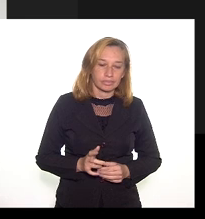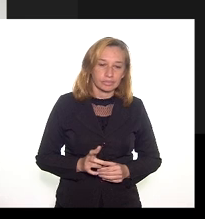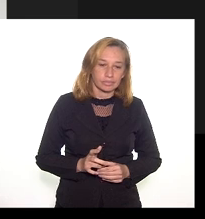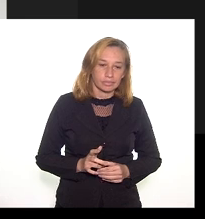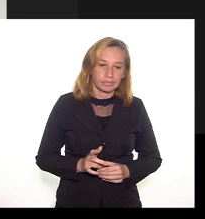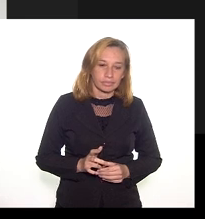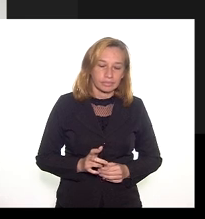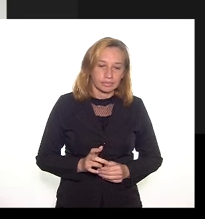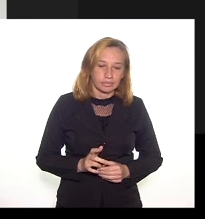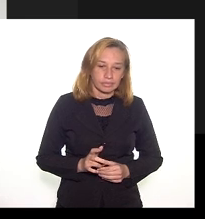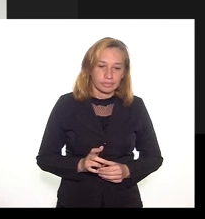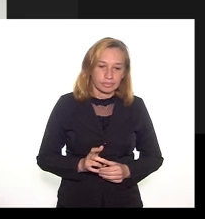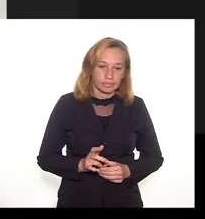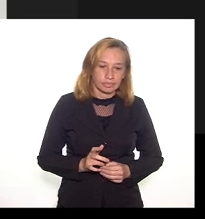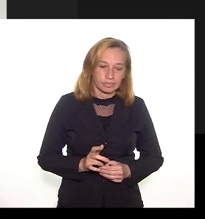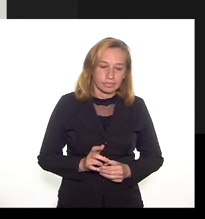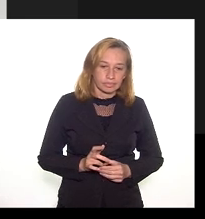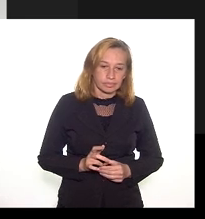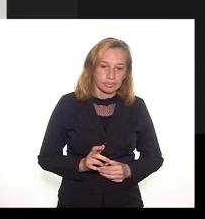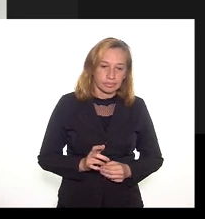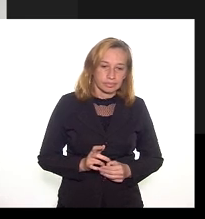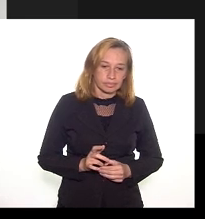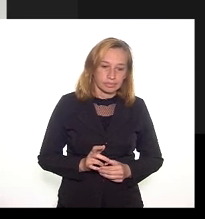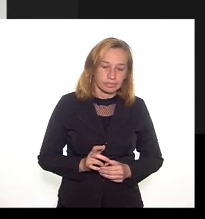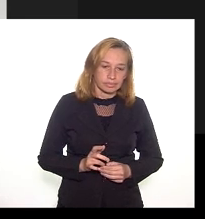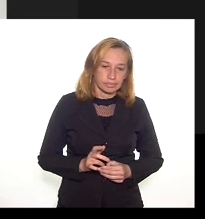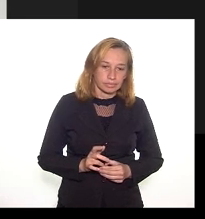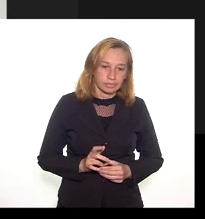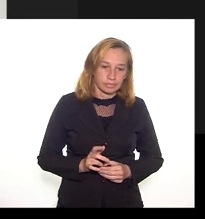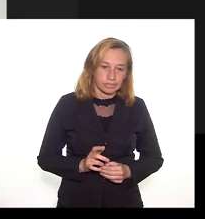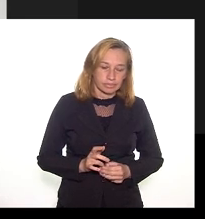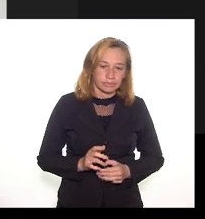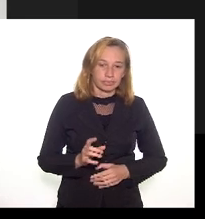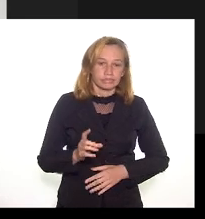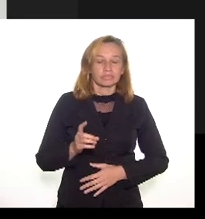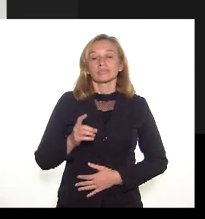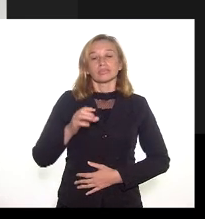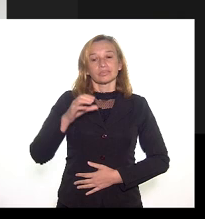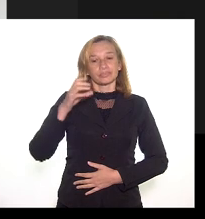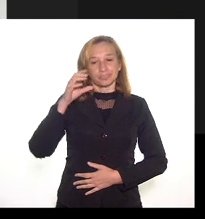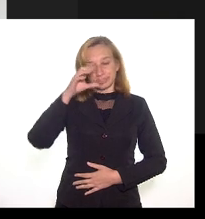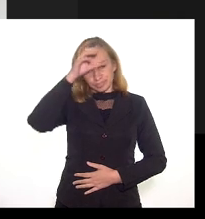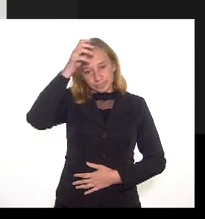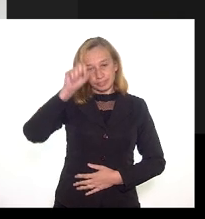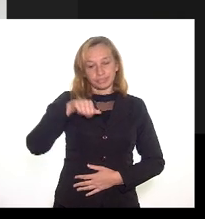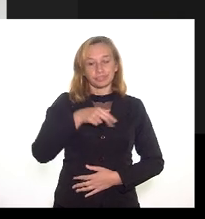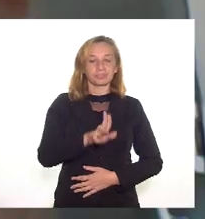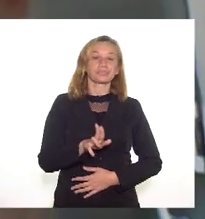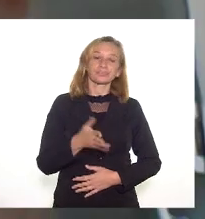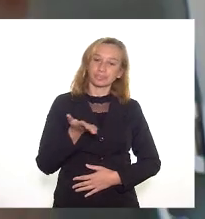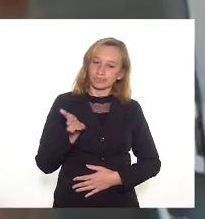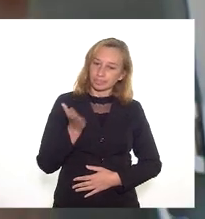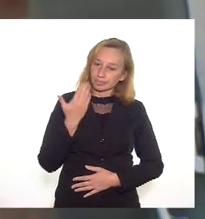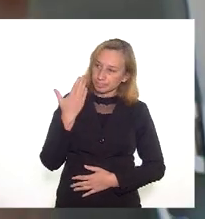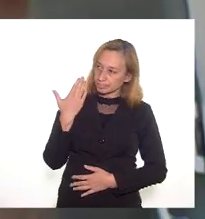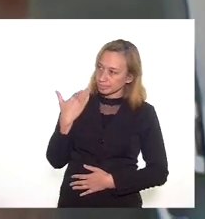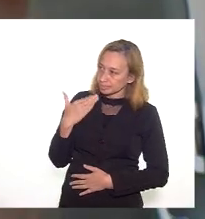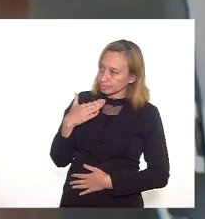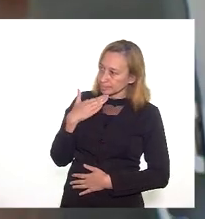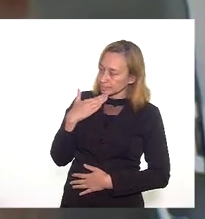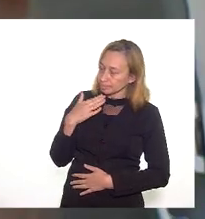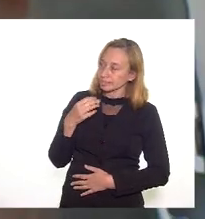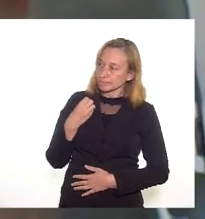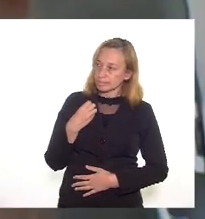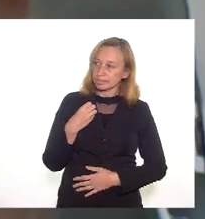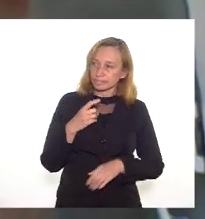te peço incluir se os autores permitirem aí. Vocês já me conhecem há bastante tempo, sabem do meu comportamento,